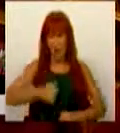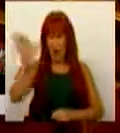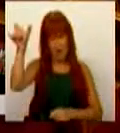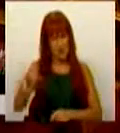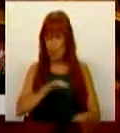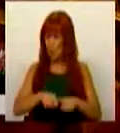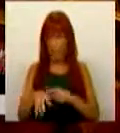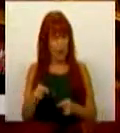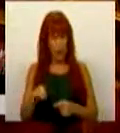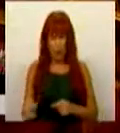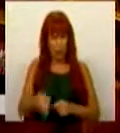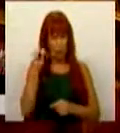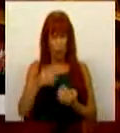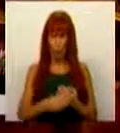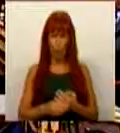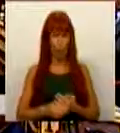Deputado Paulo Rios.